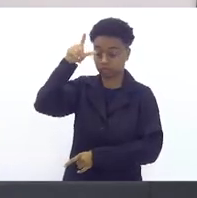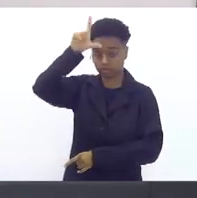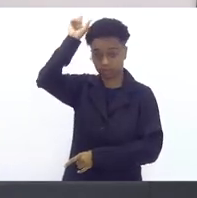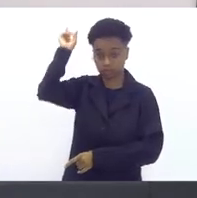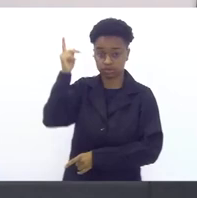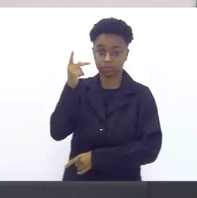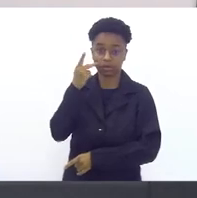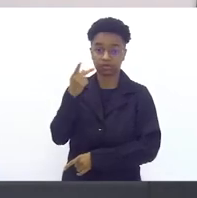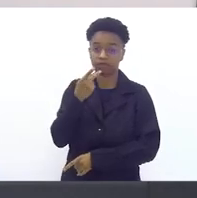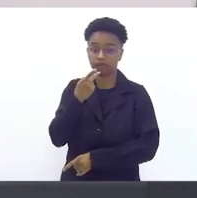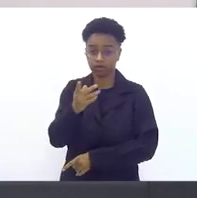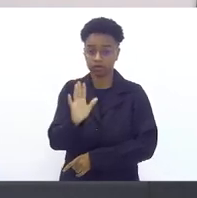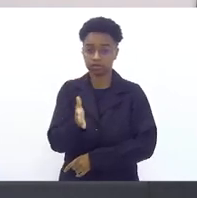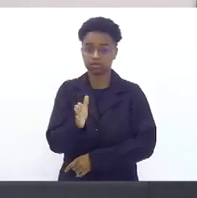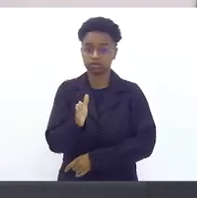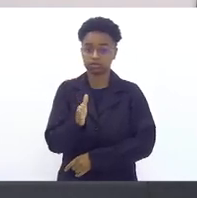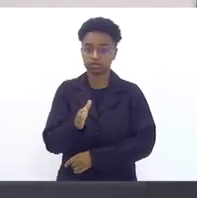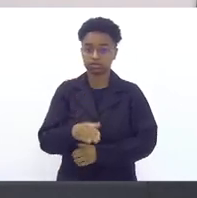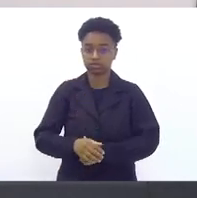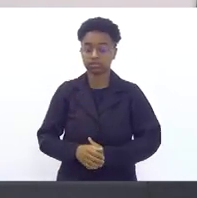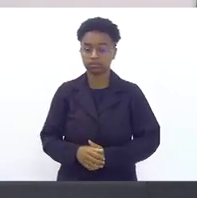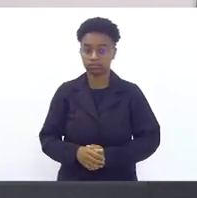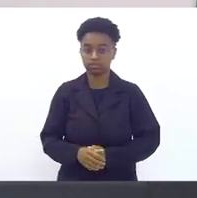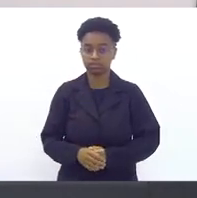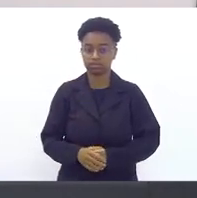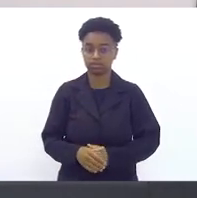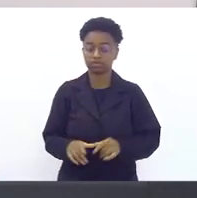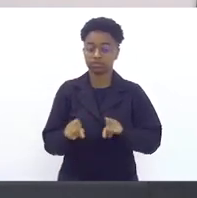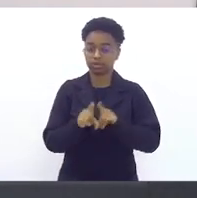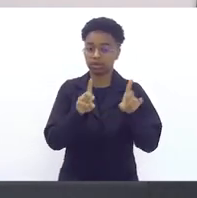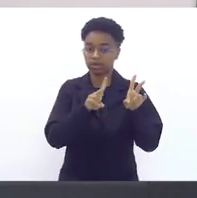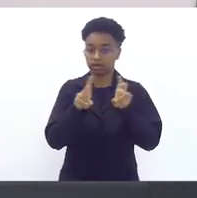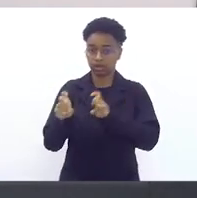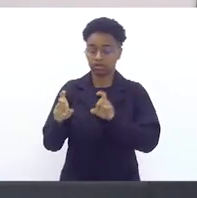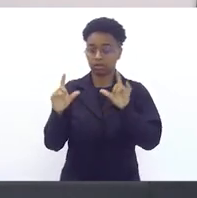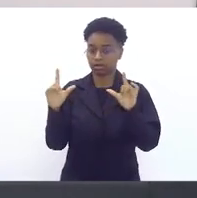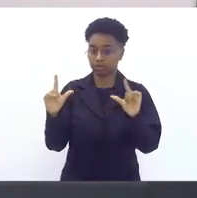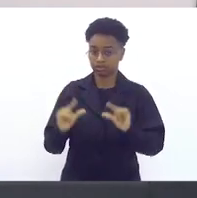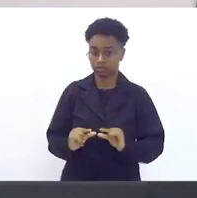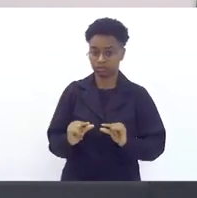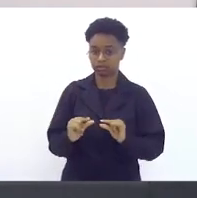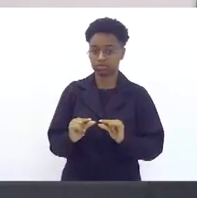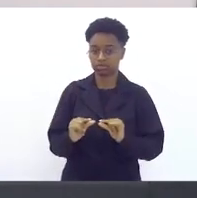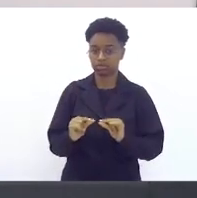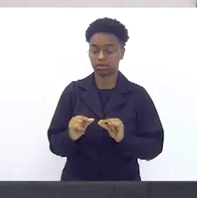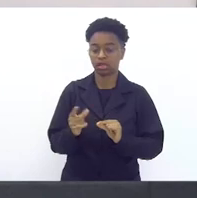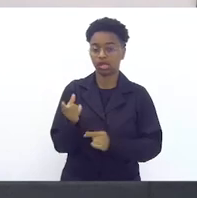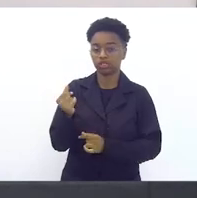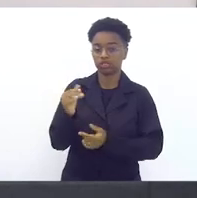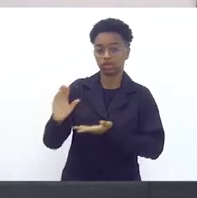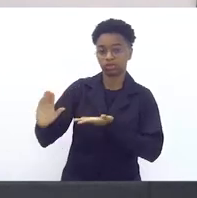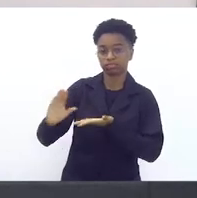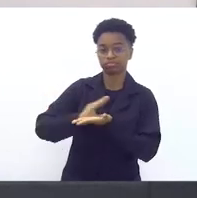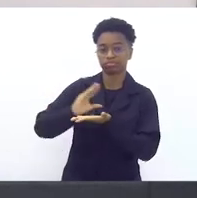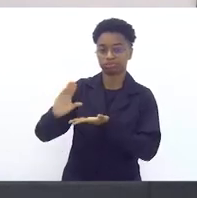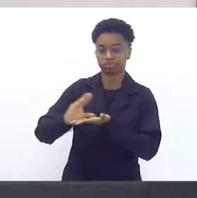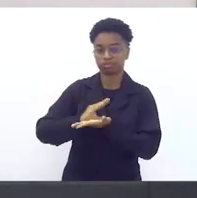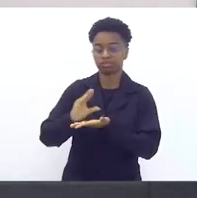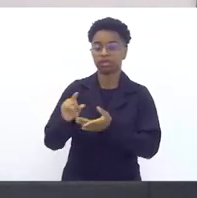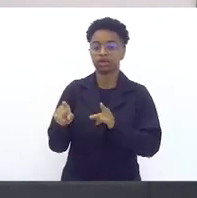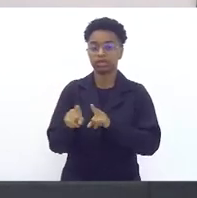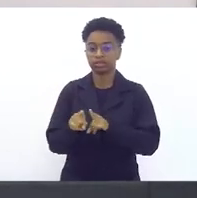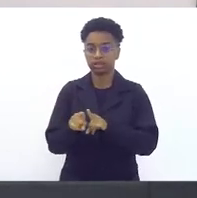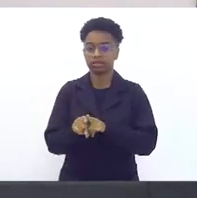suas observações, vamos lembrar que essa questão da redução da Receita foi um